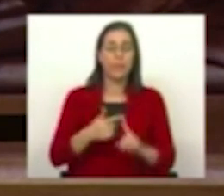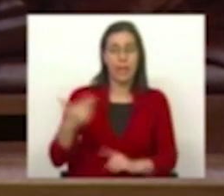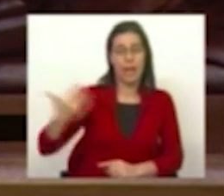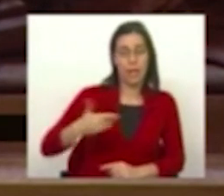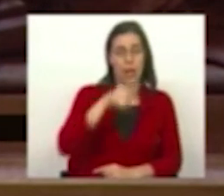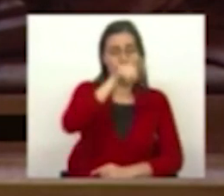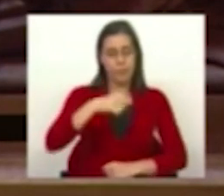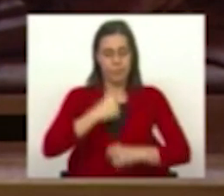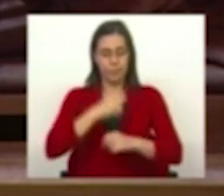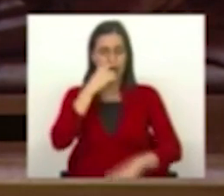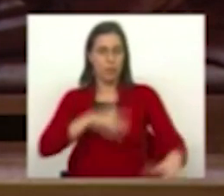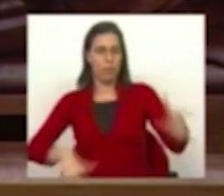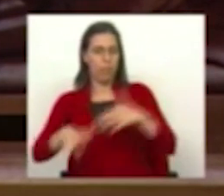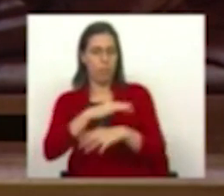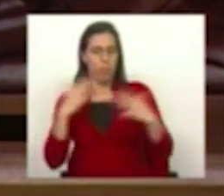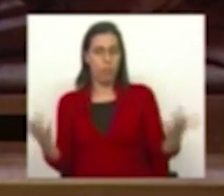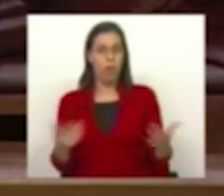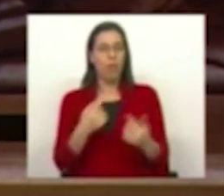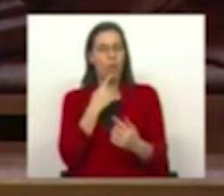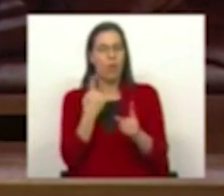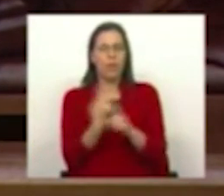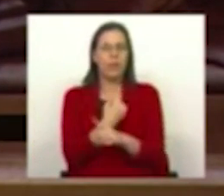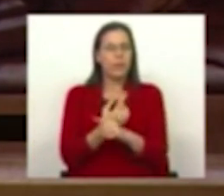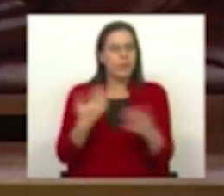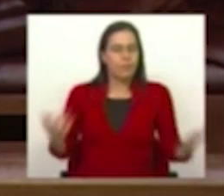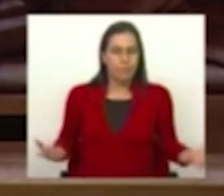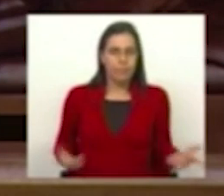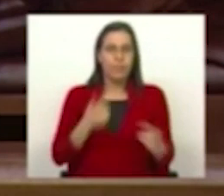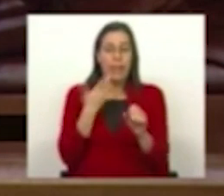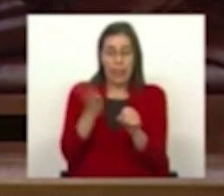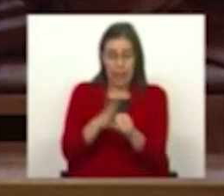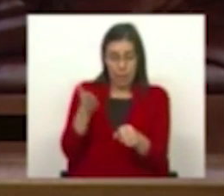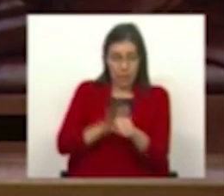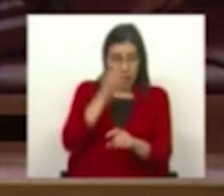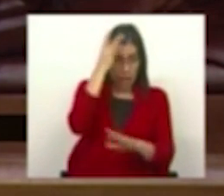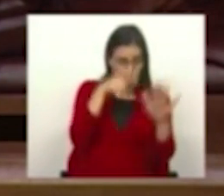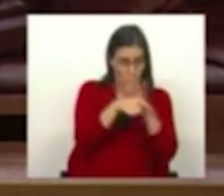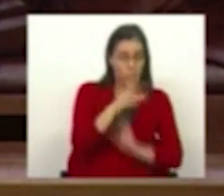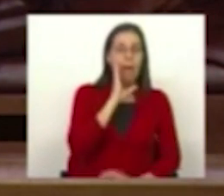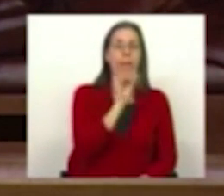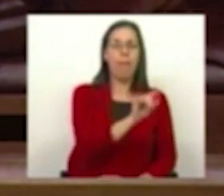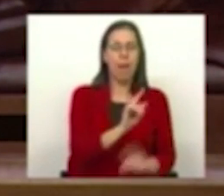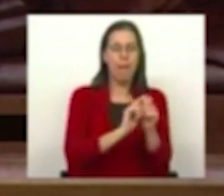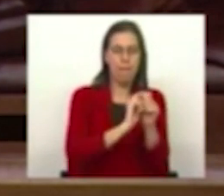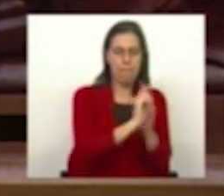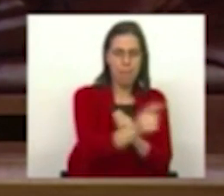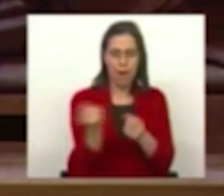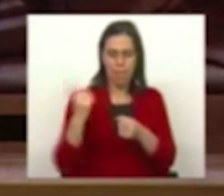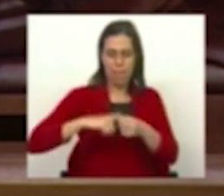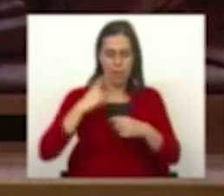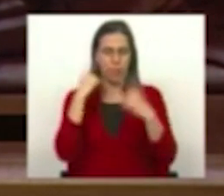direitos dos trabalhadores e do povo, abundam quando se trata de tapar os buracos da corrupção na banca, pagar as